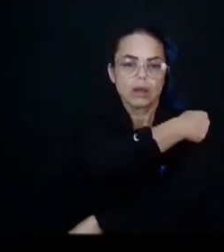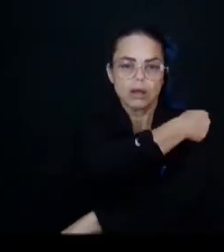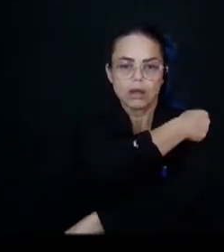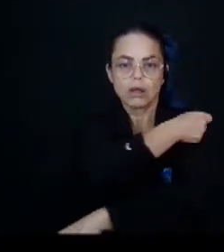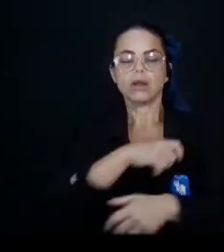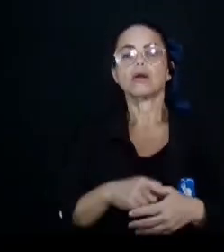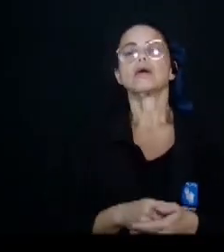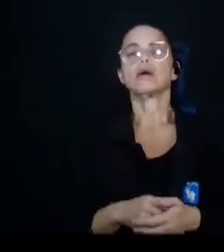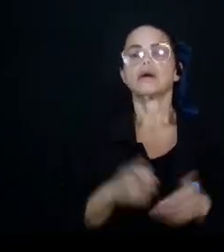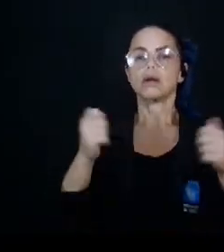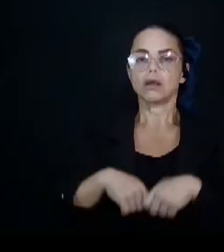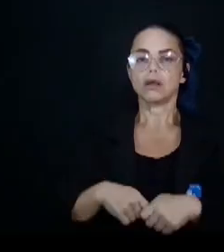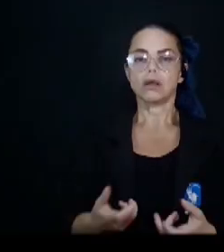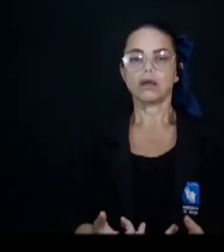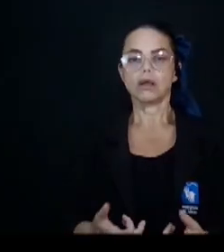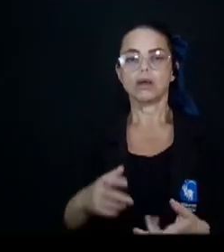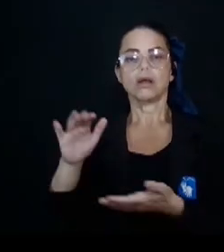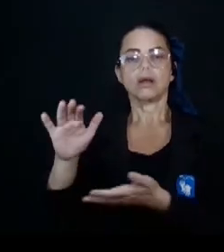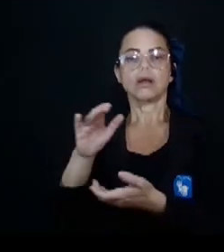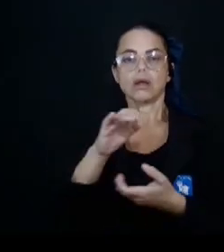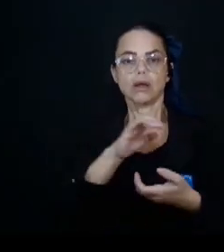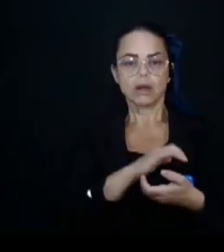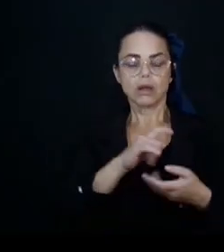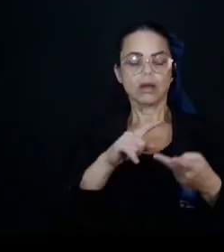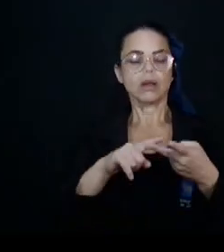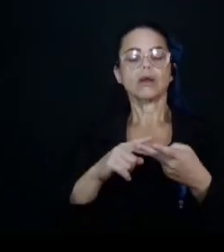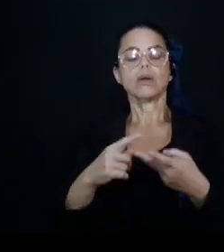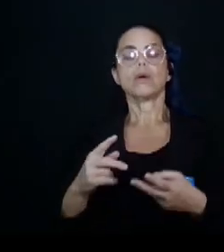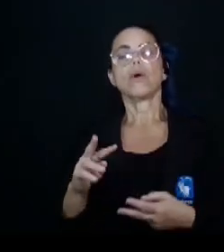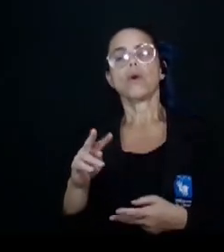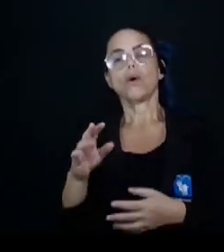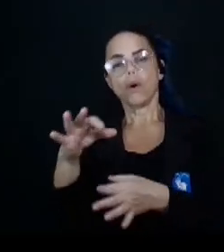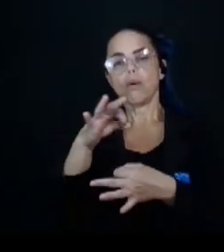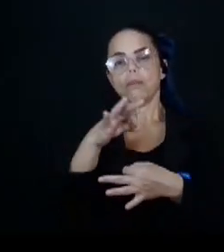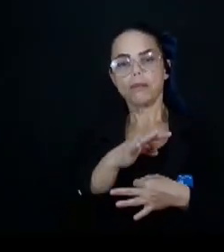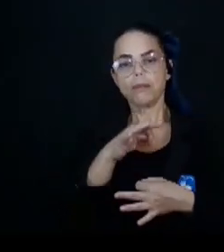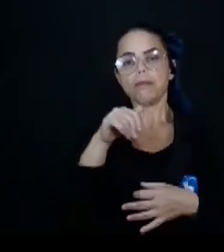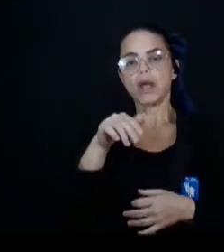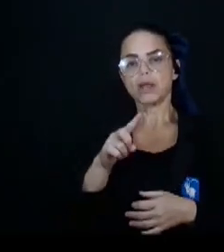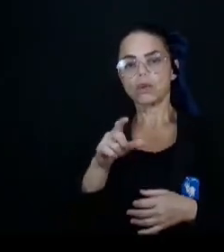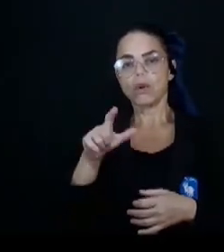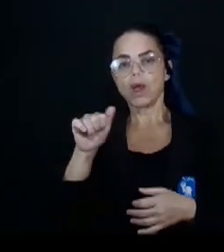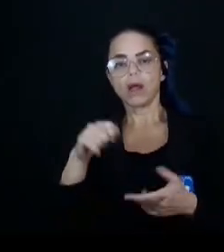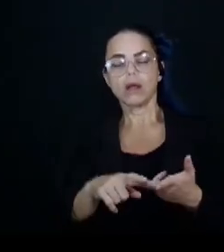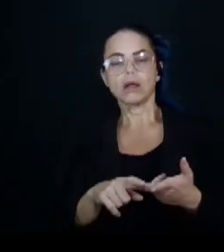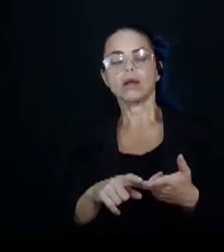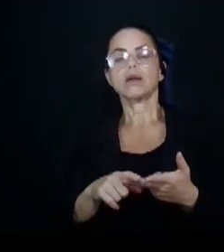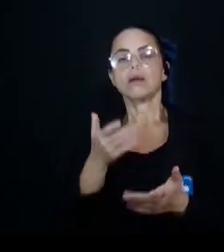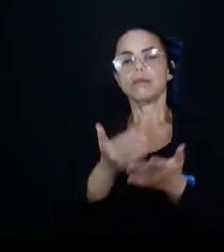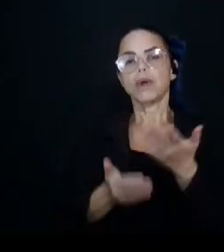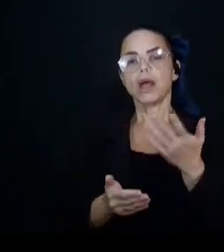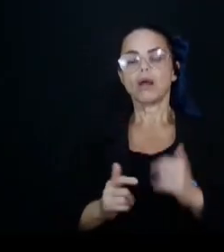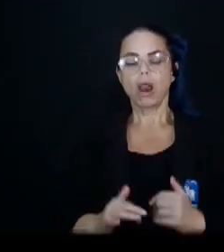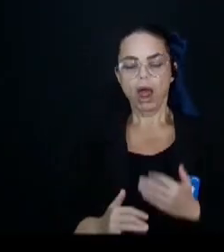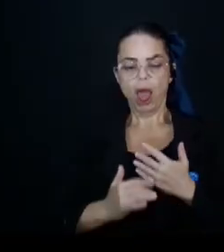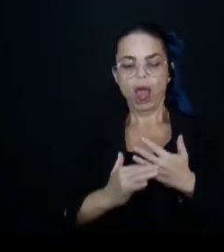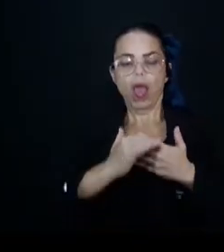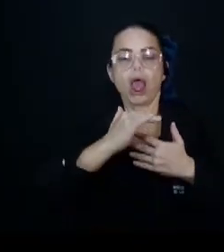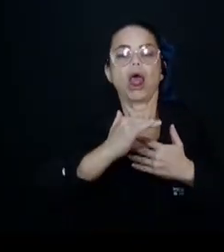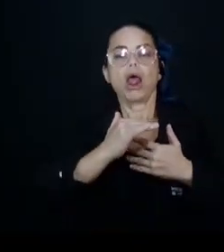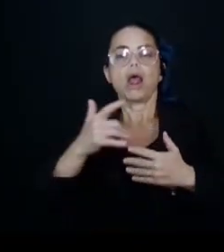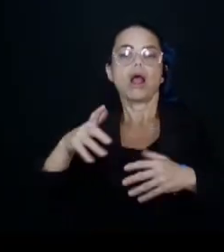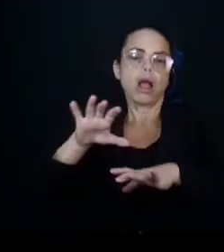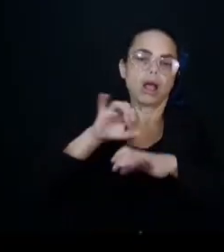transplante de medula e com a imunossupressão, muitas vezes a gente perde aquela imunidade adquirida com as vacinas